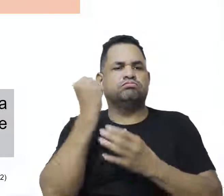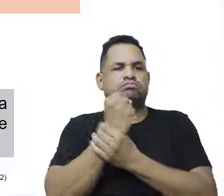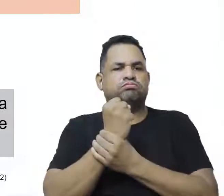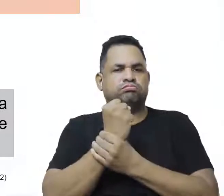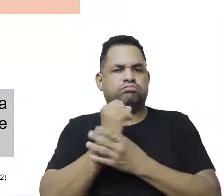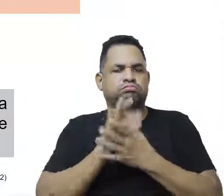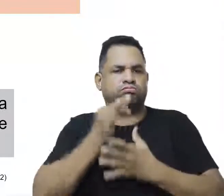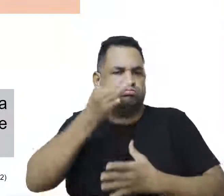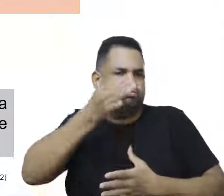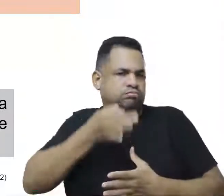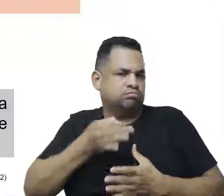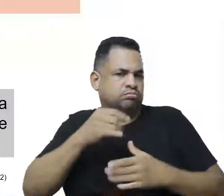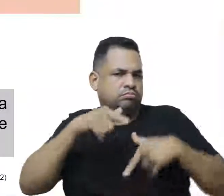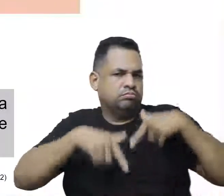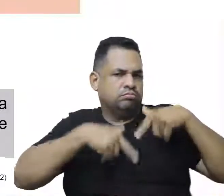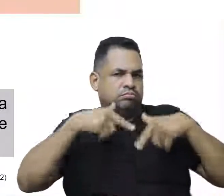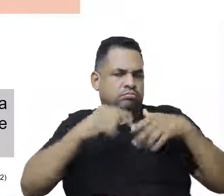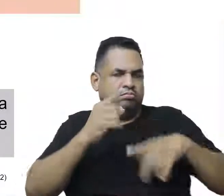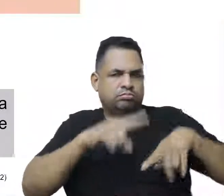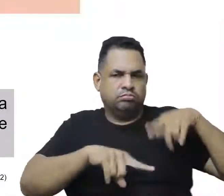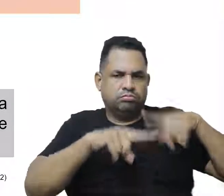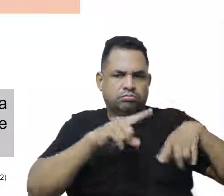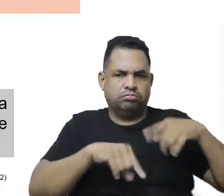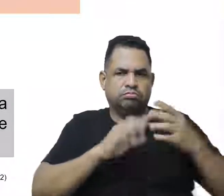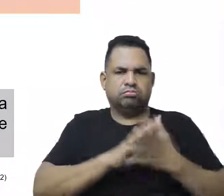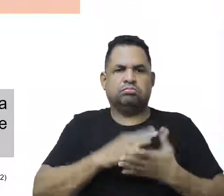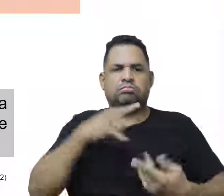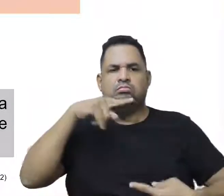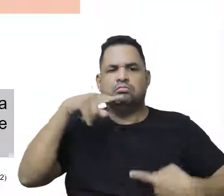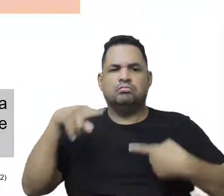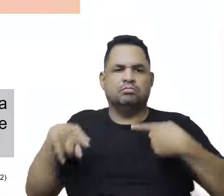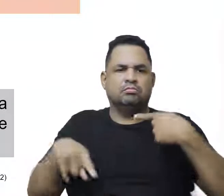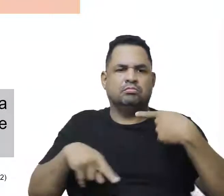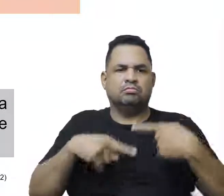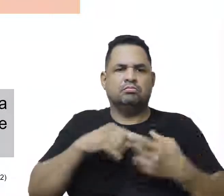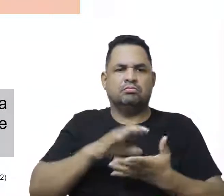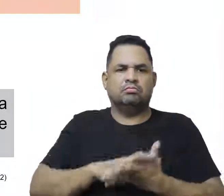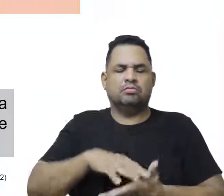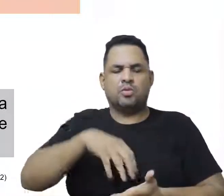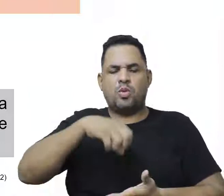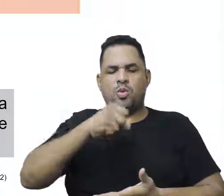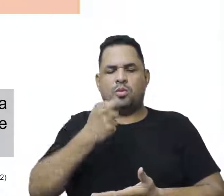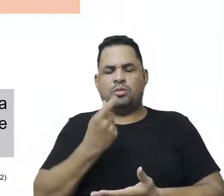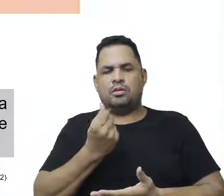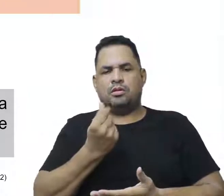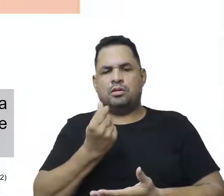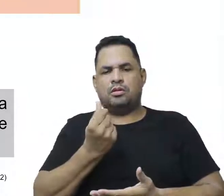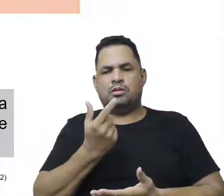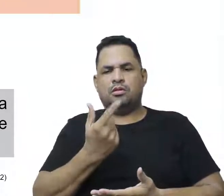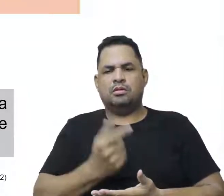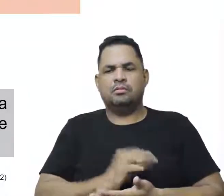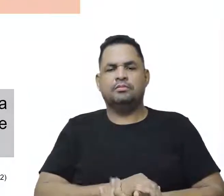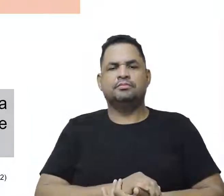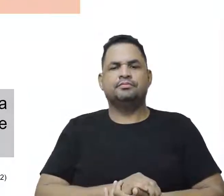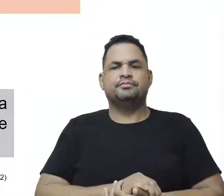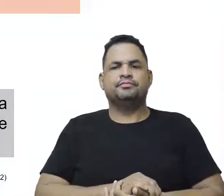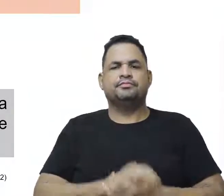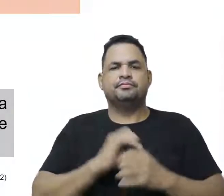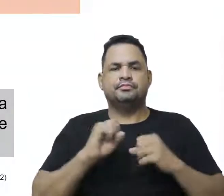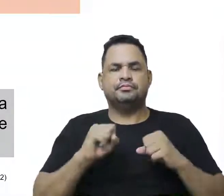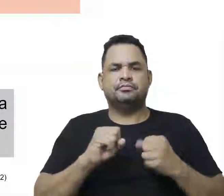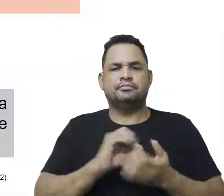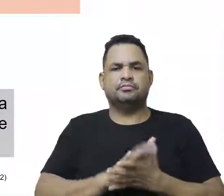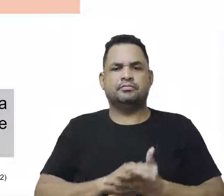garantir eficiência na produção de mercadorias tendo como objetivo ganho monetário né o